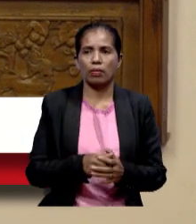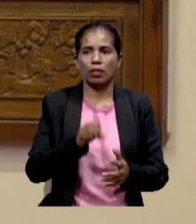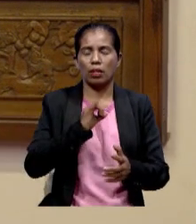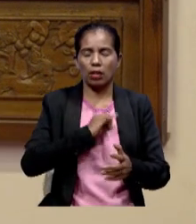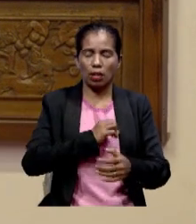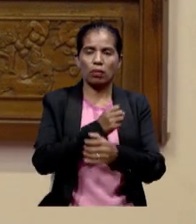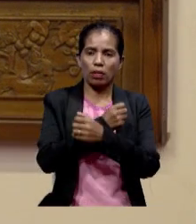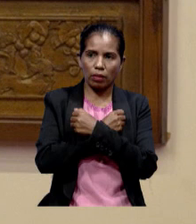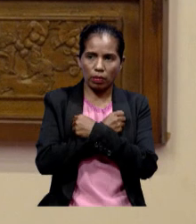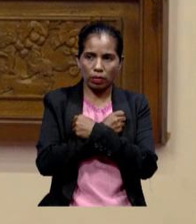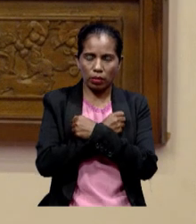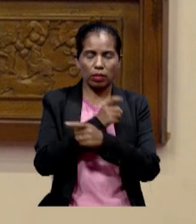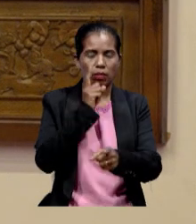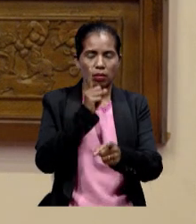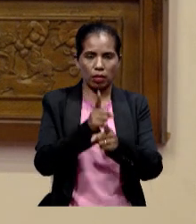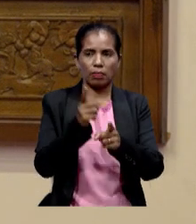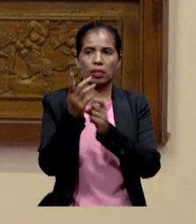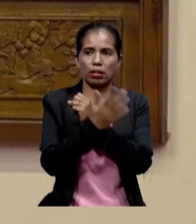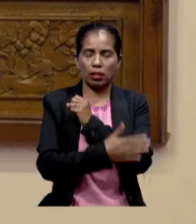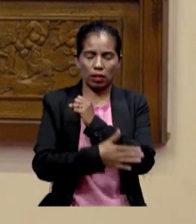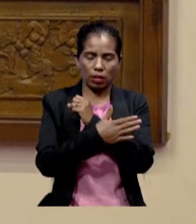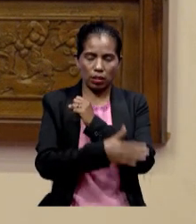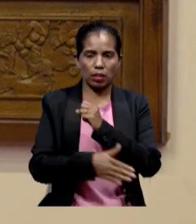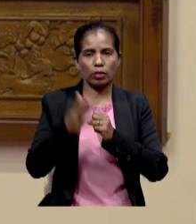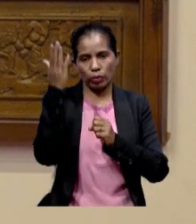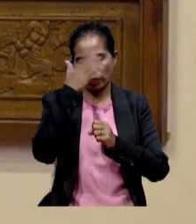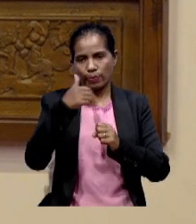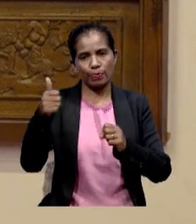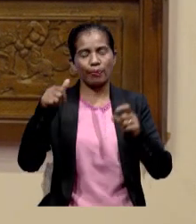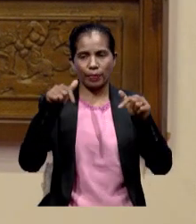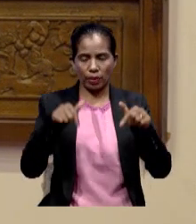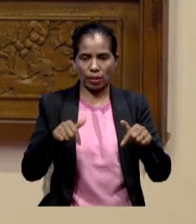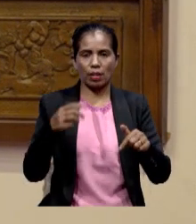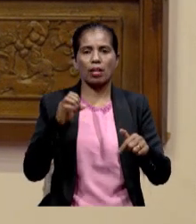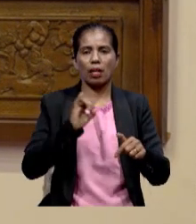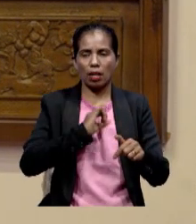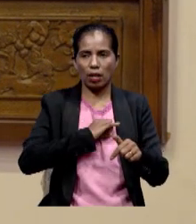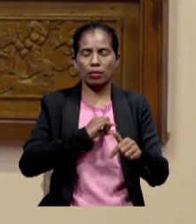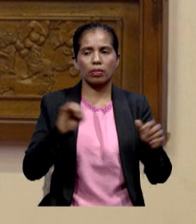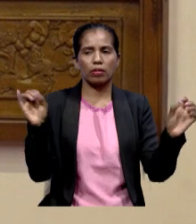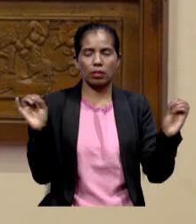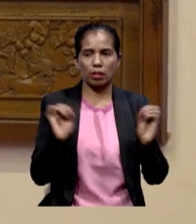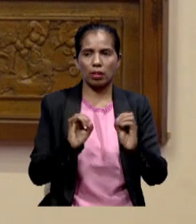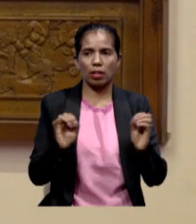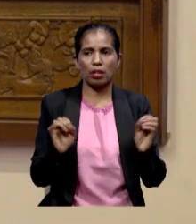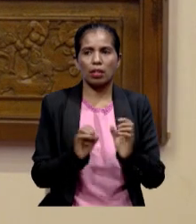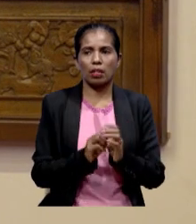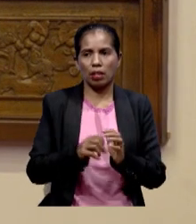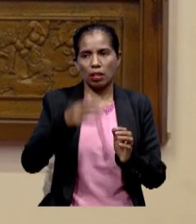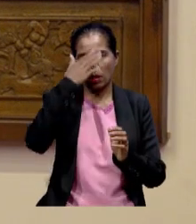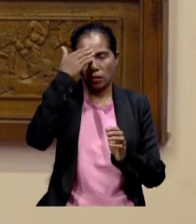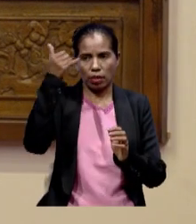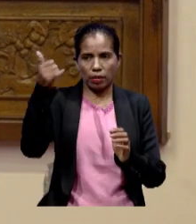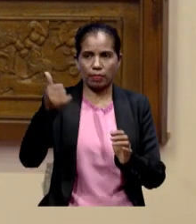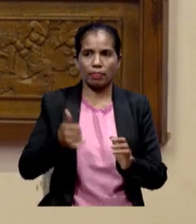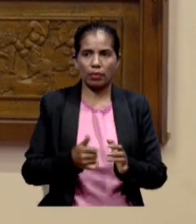Adomi. Tebes nação furak irané, no hau se la